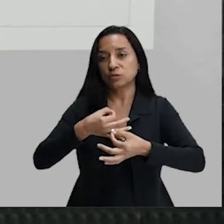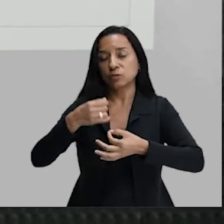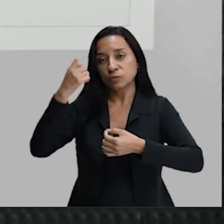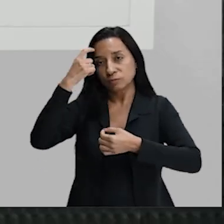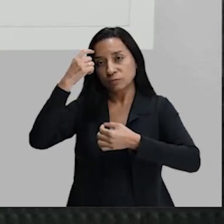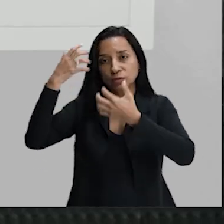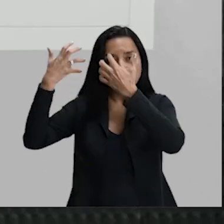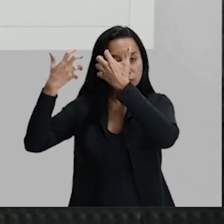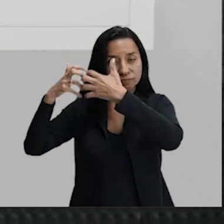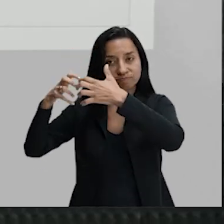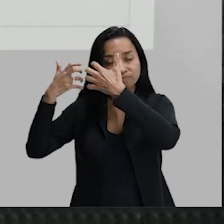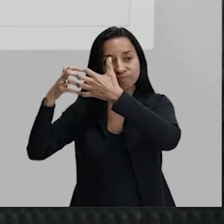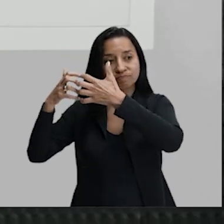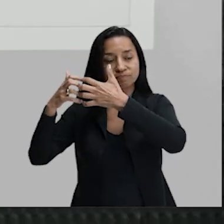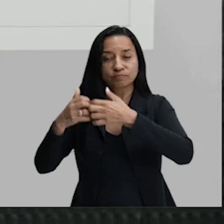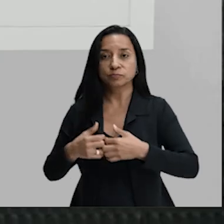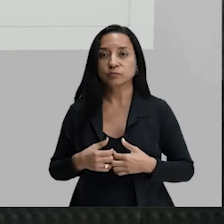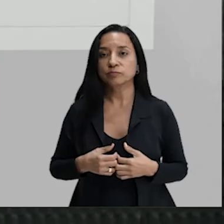reflexivo,